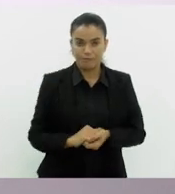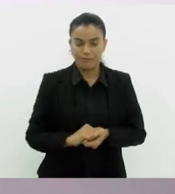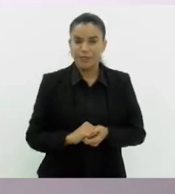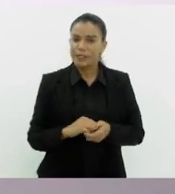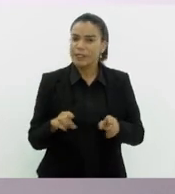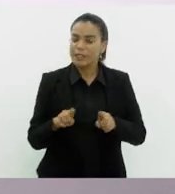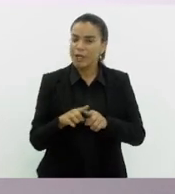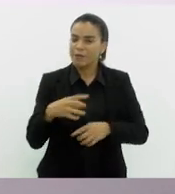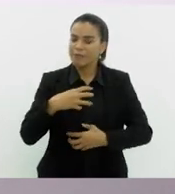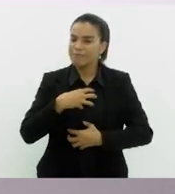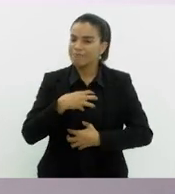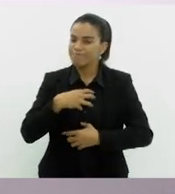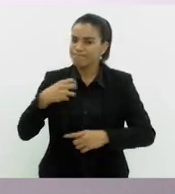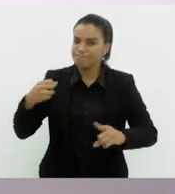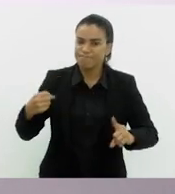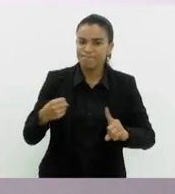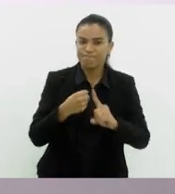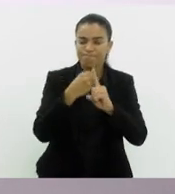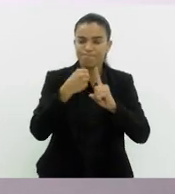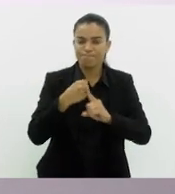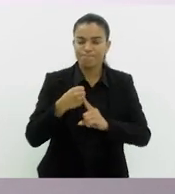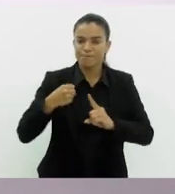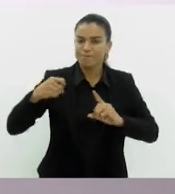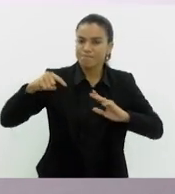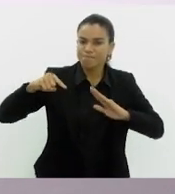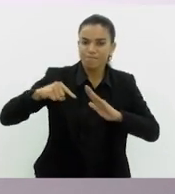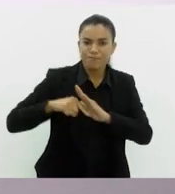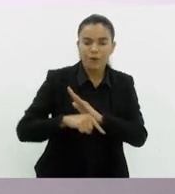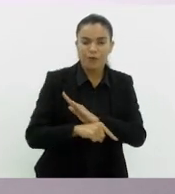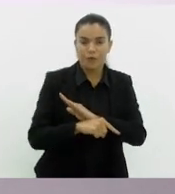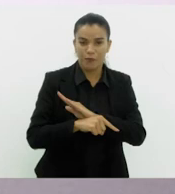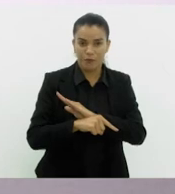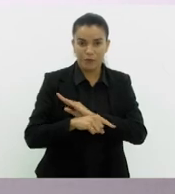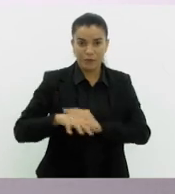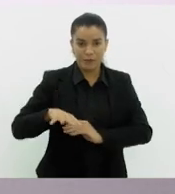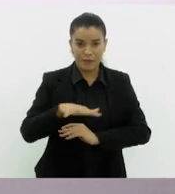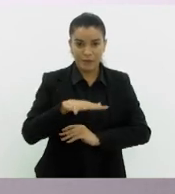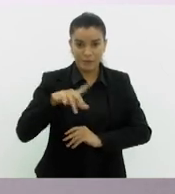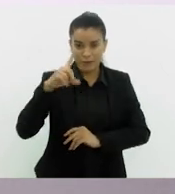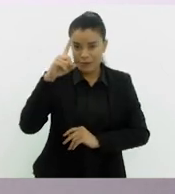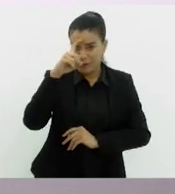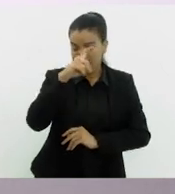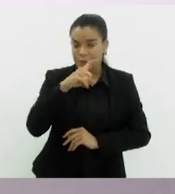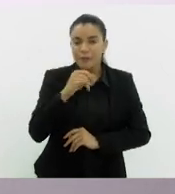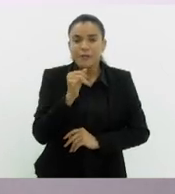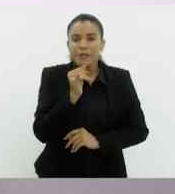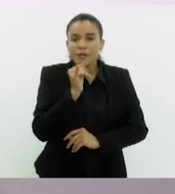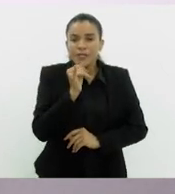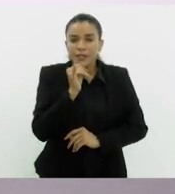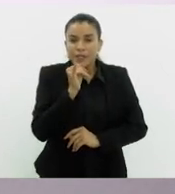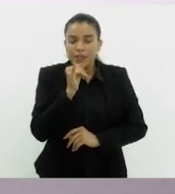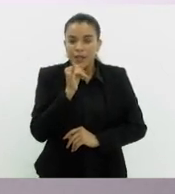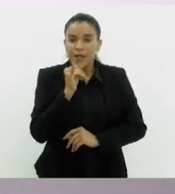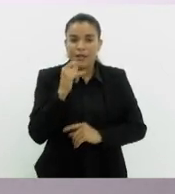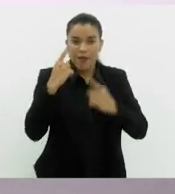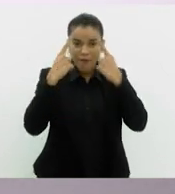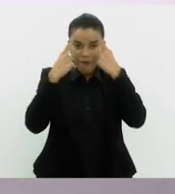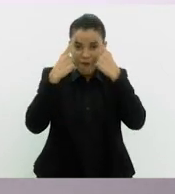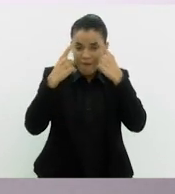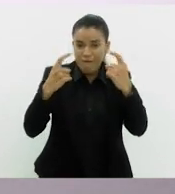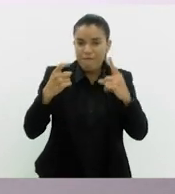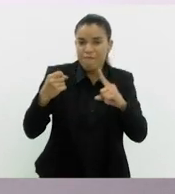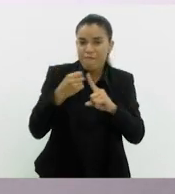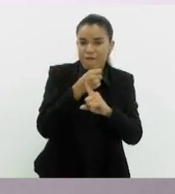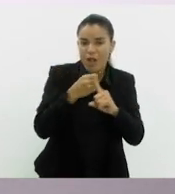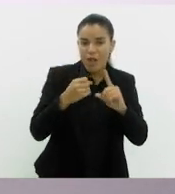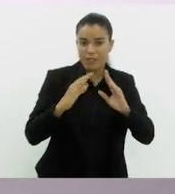impacta de forma muito profunda questões muito difíceis que a gente trabalha, como, por exemplo, até a questão da violência doméstica, porque eu